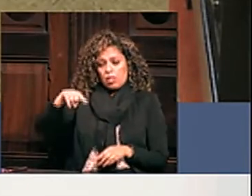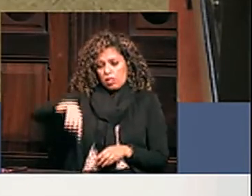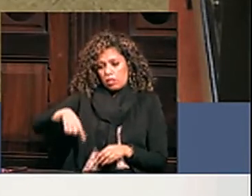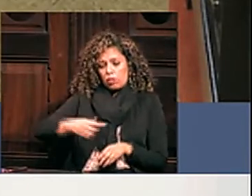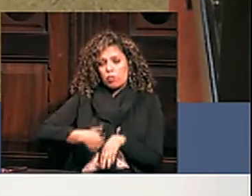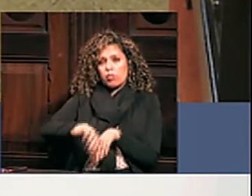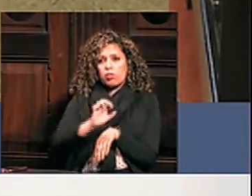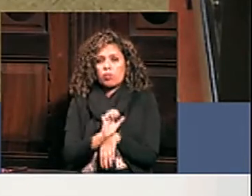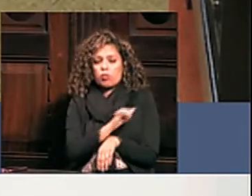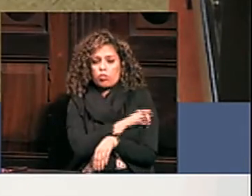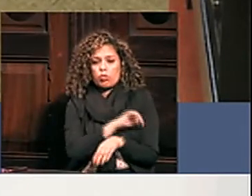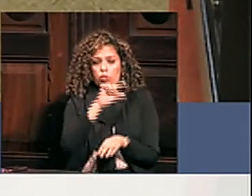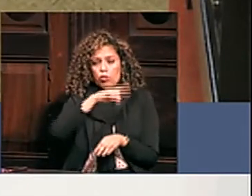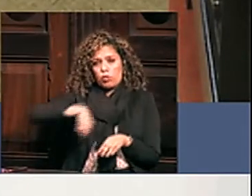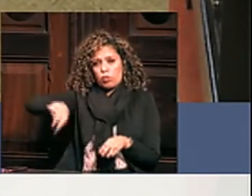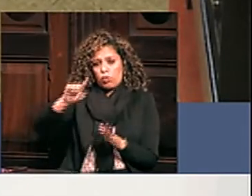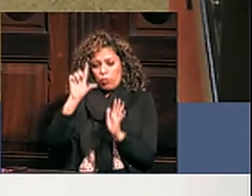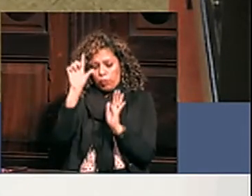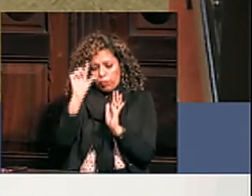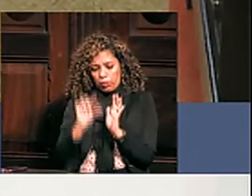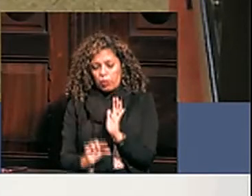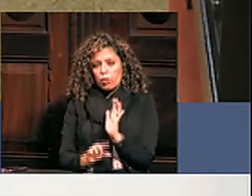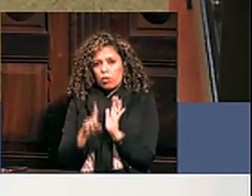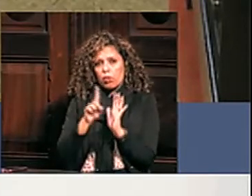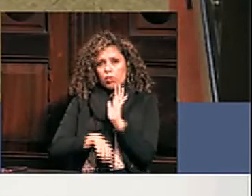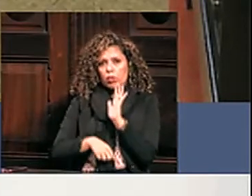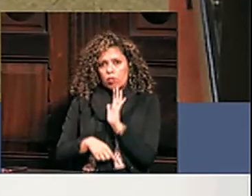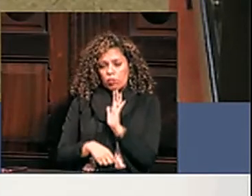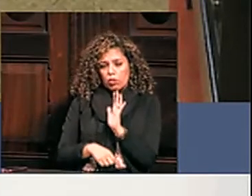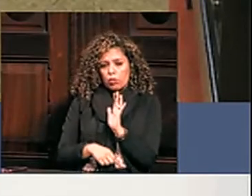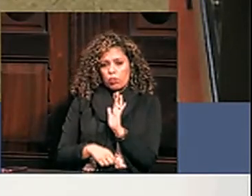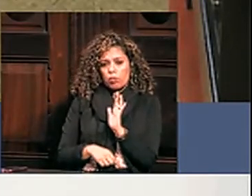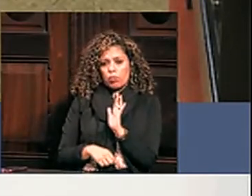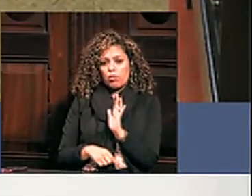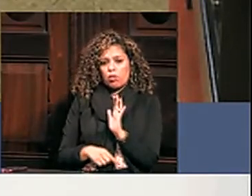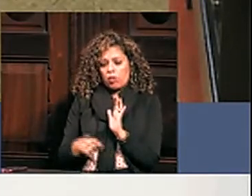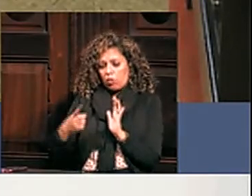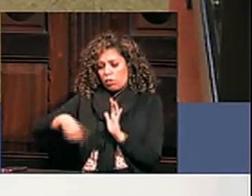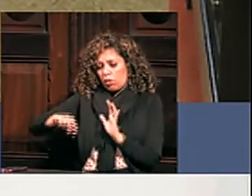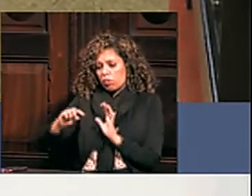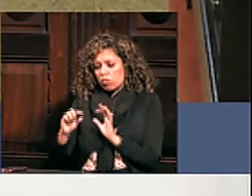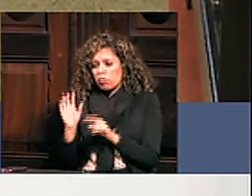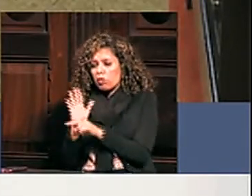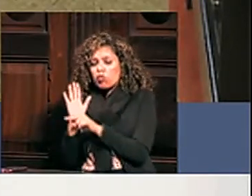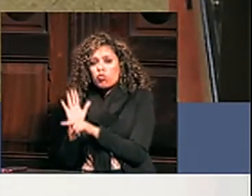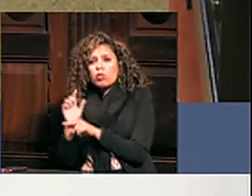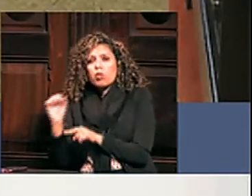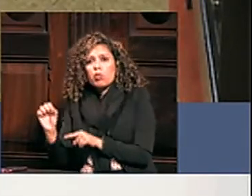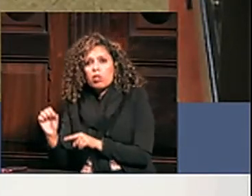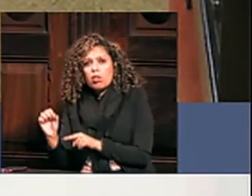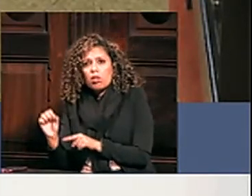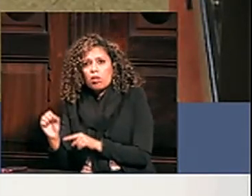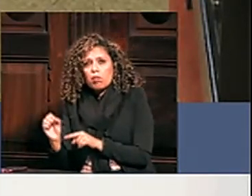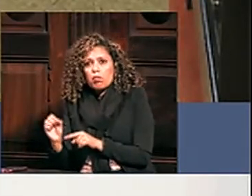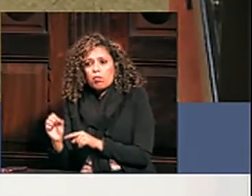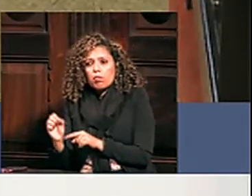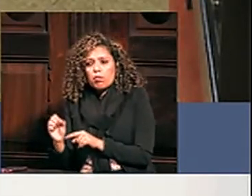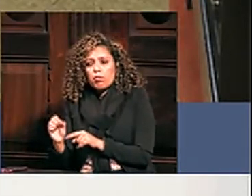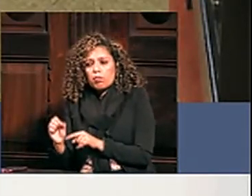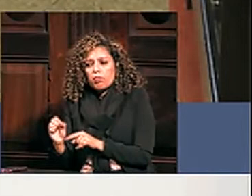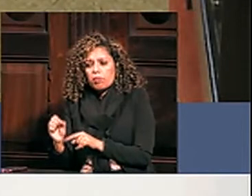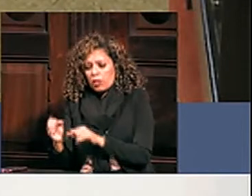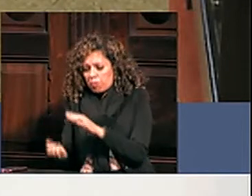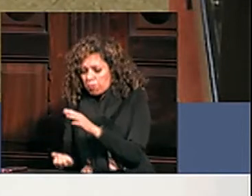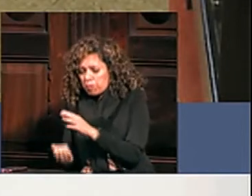alíquota, a gente vai incentivar a produção de cana e daí o álcool que deram